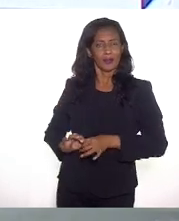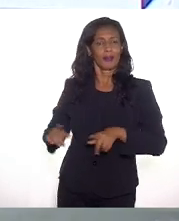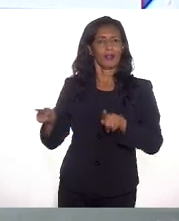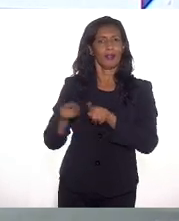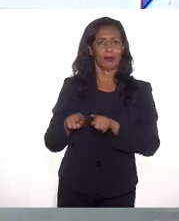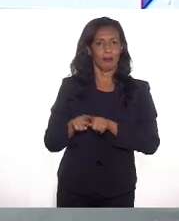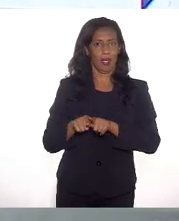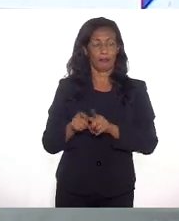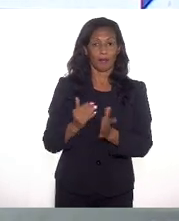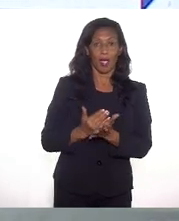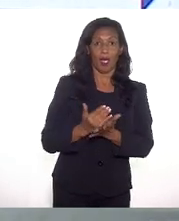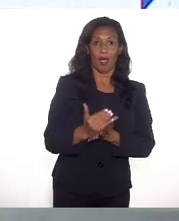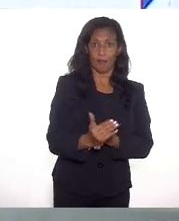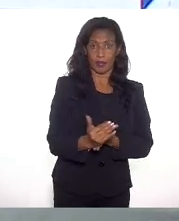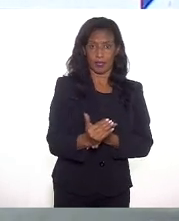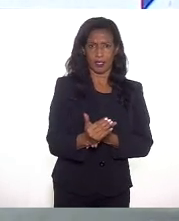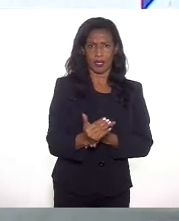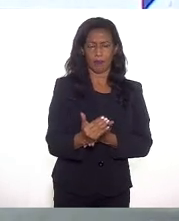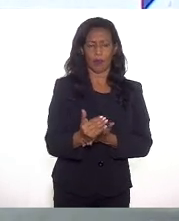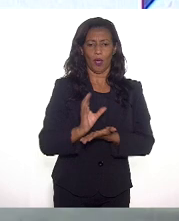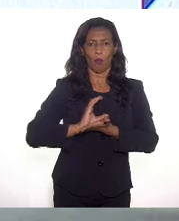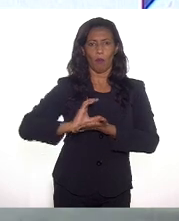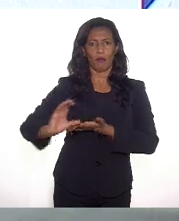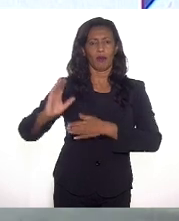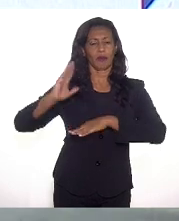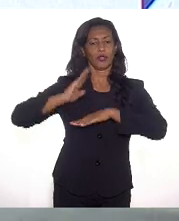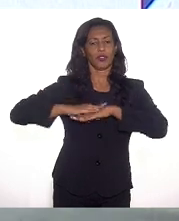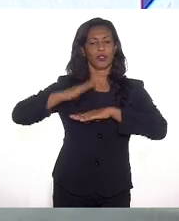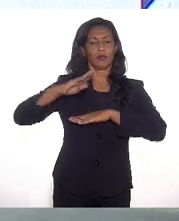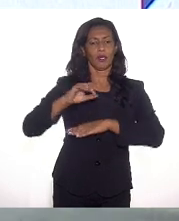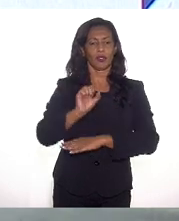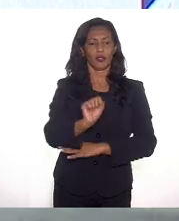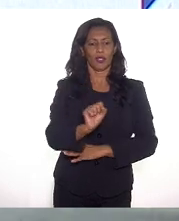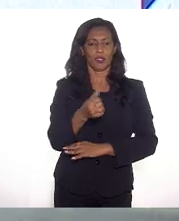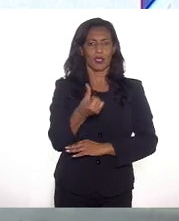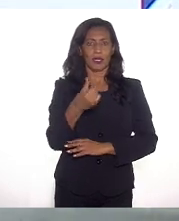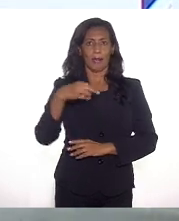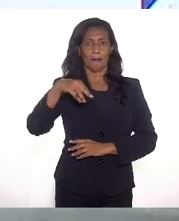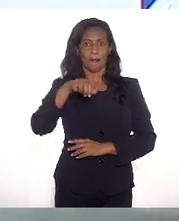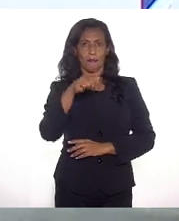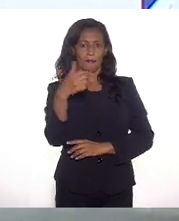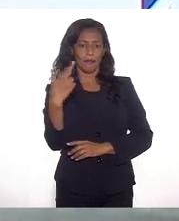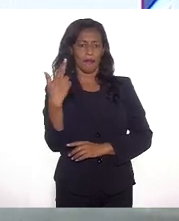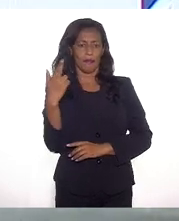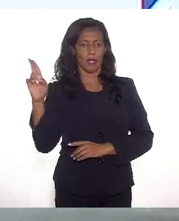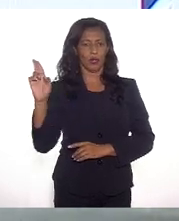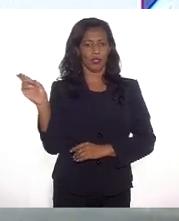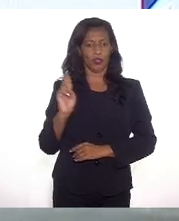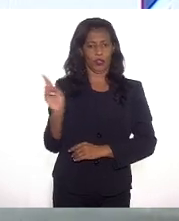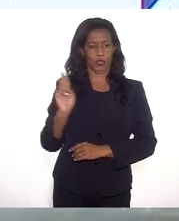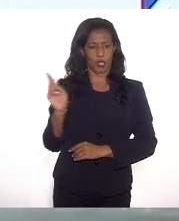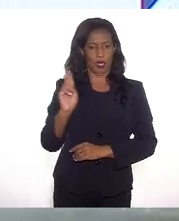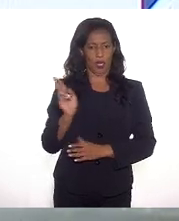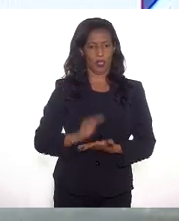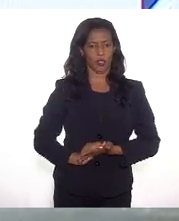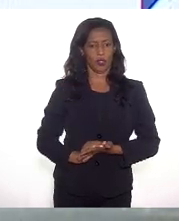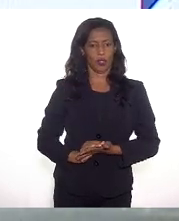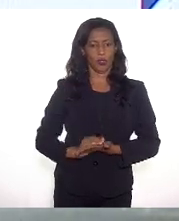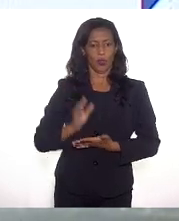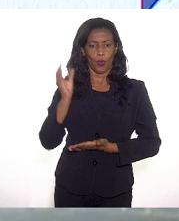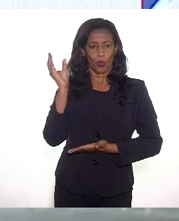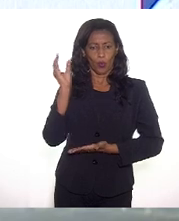é um investimento mensal de mais de 86 milhões de reais. O auxílio